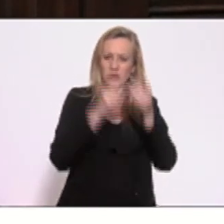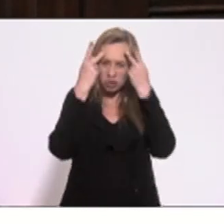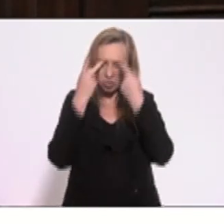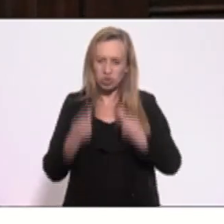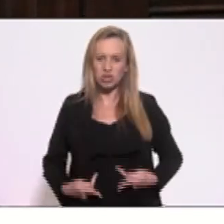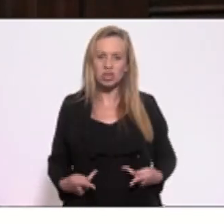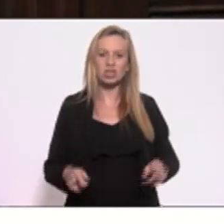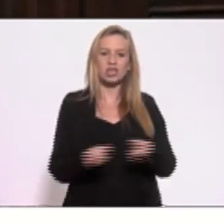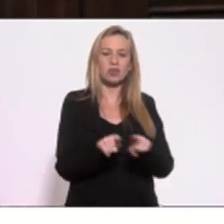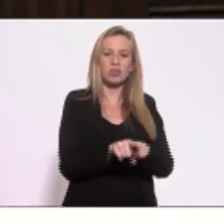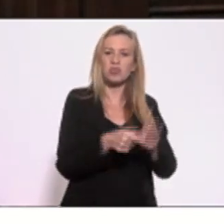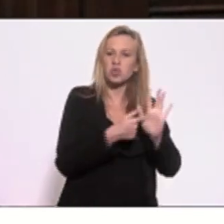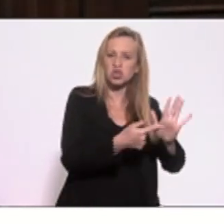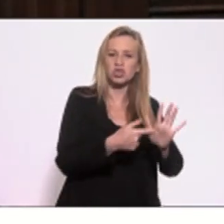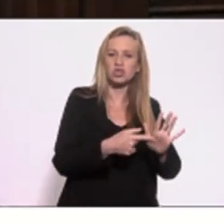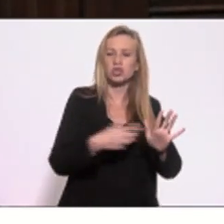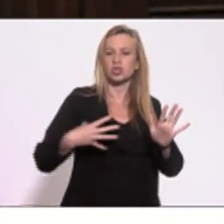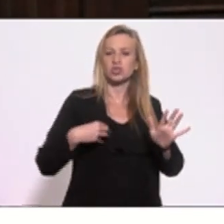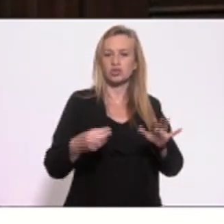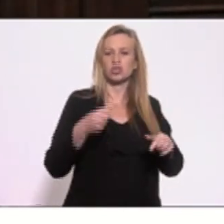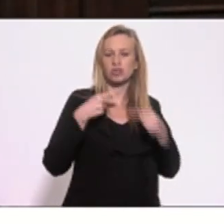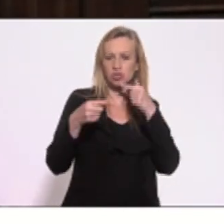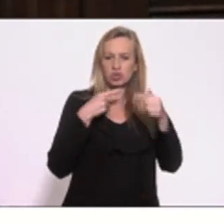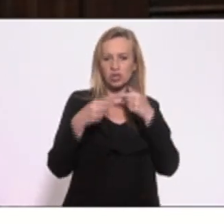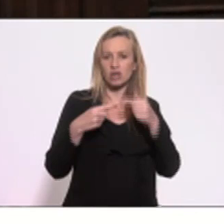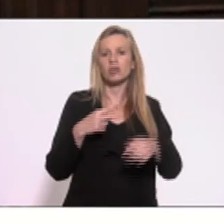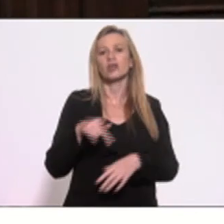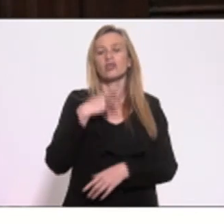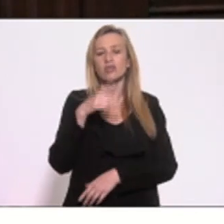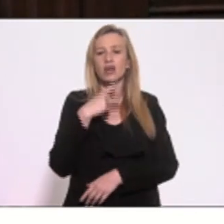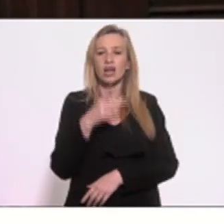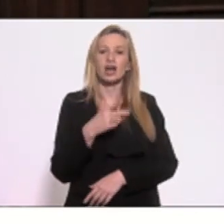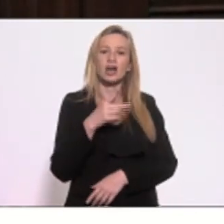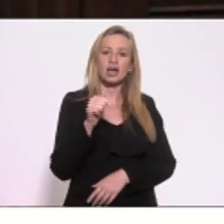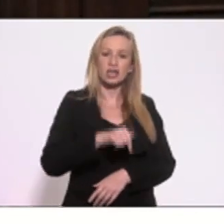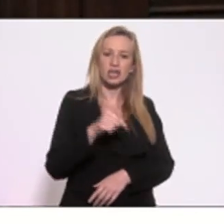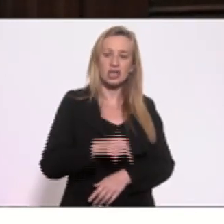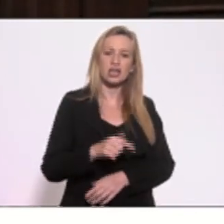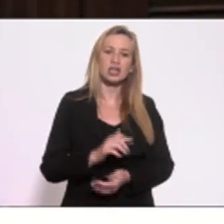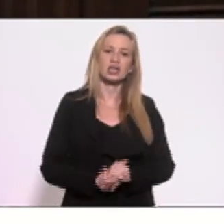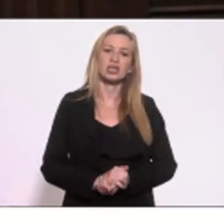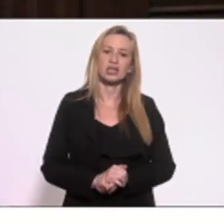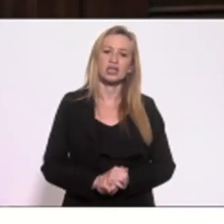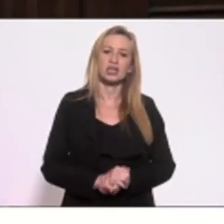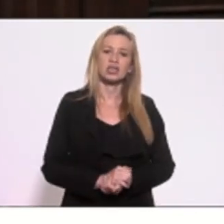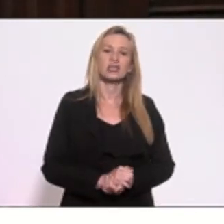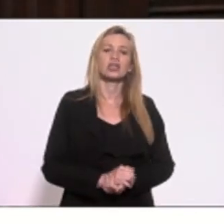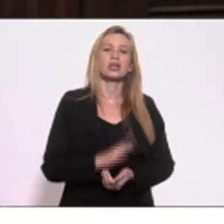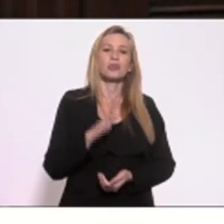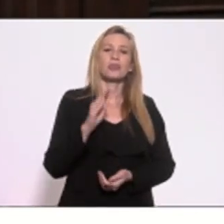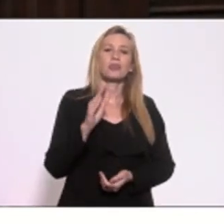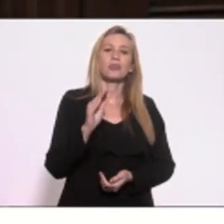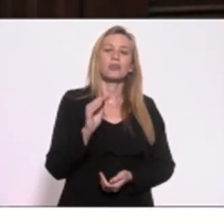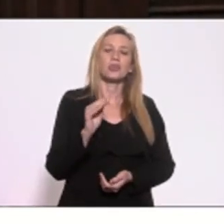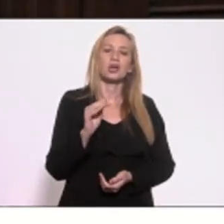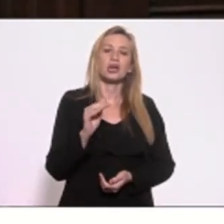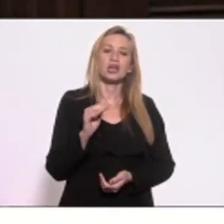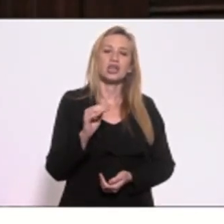seus filhos nesse debate. Enfim, deixar aqui o meu repúdio à bárbara e